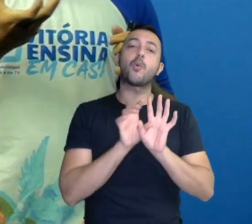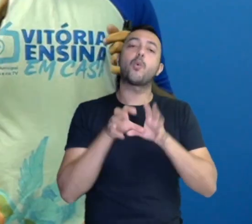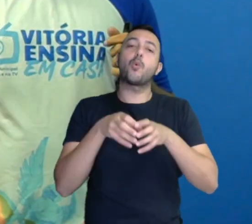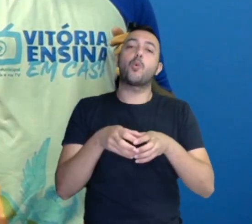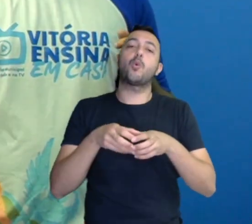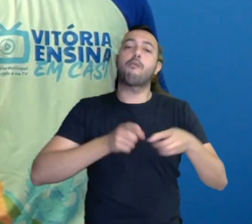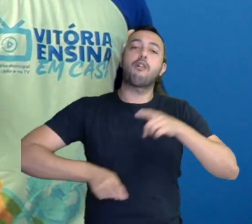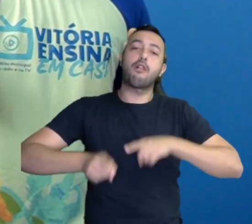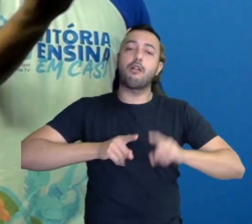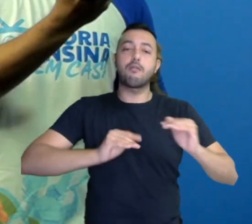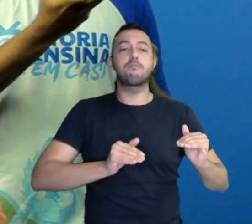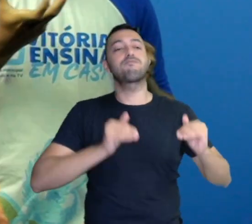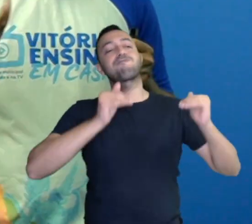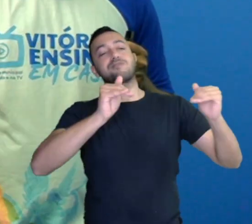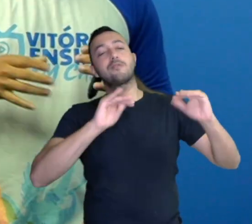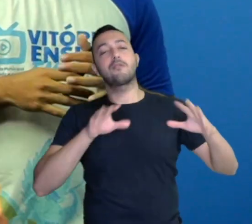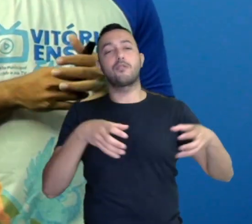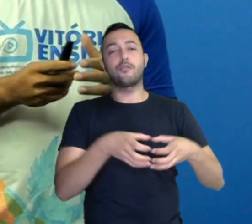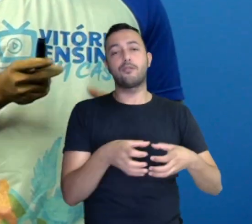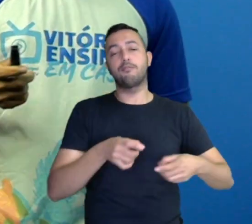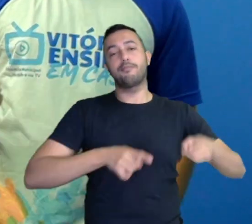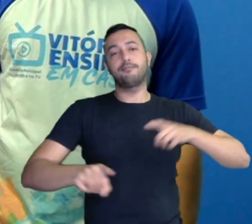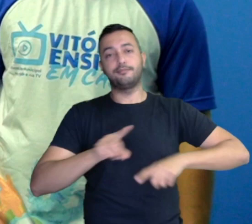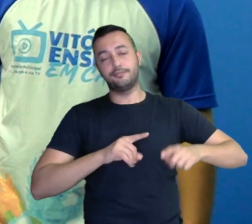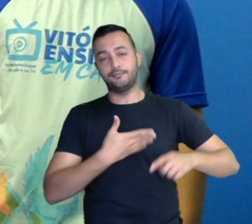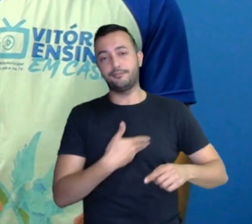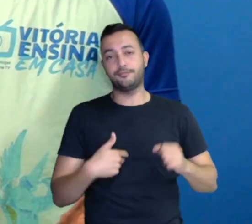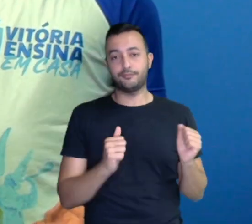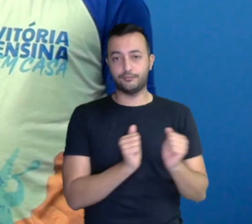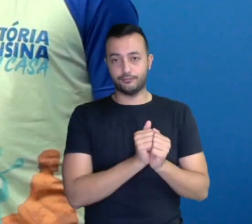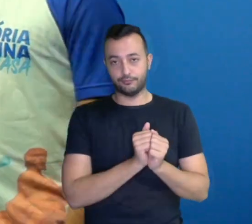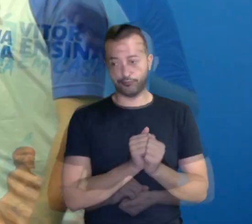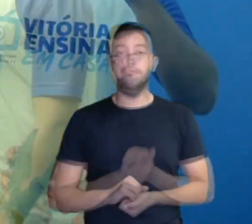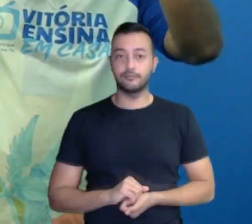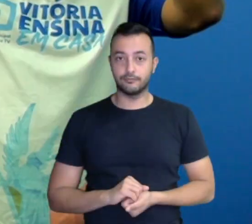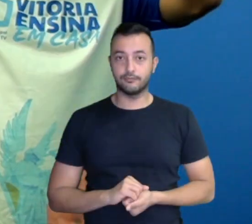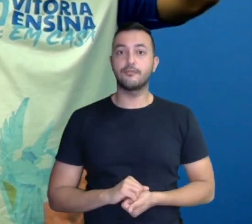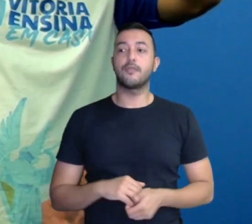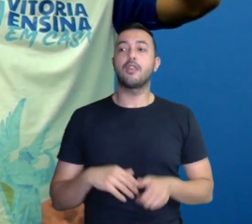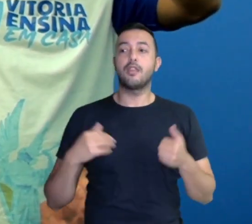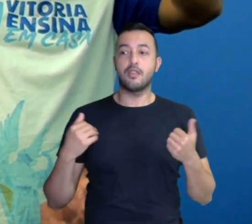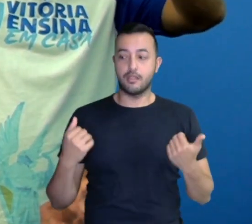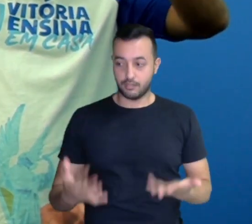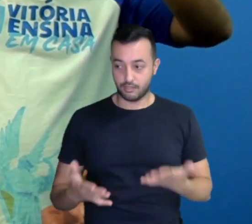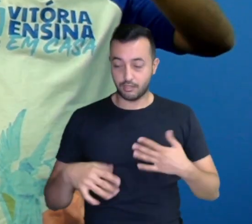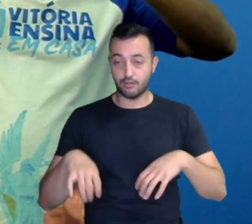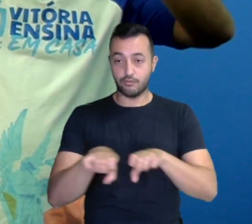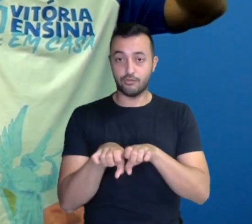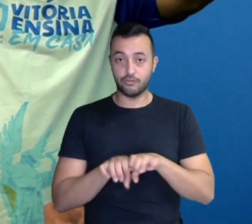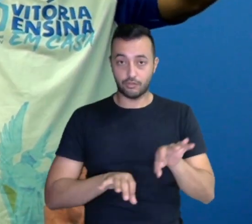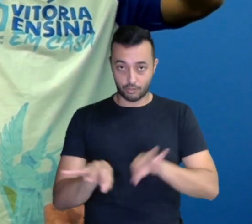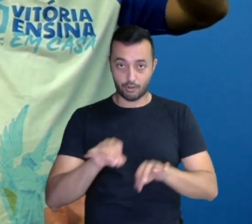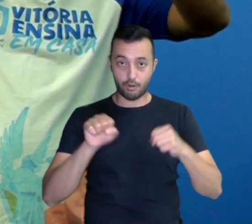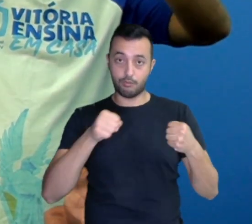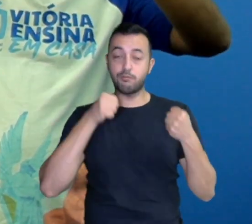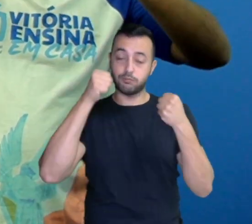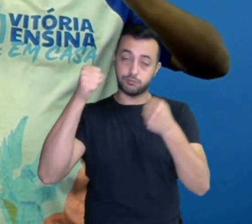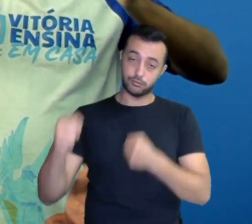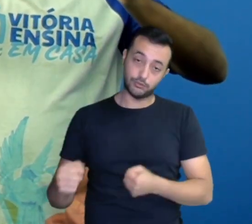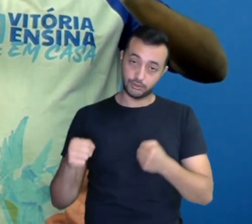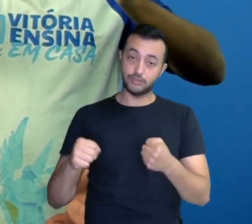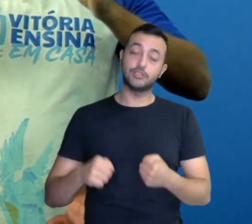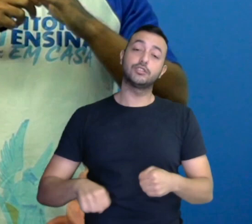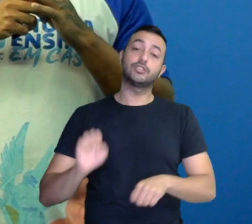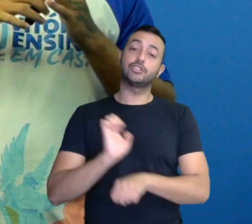parte da realeza, que fazem parte do seu governo. Dentro dessa estrutura de poder do Estado